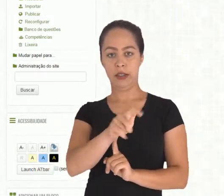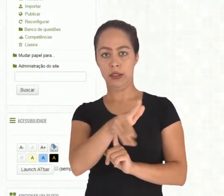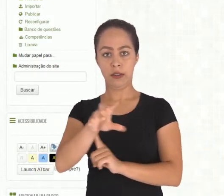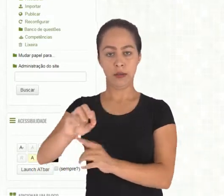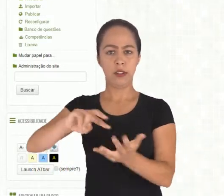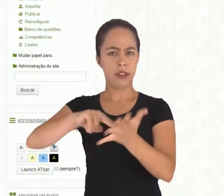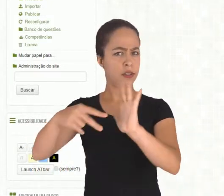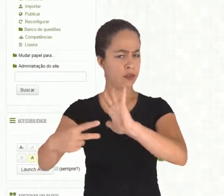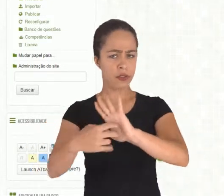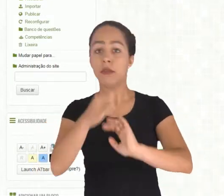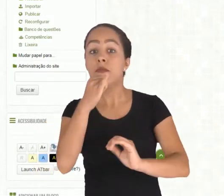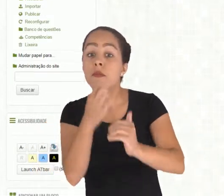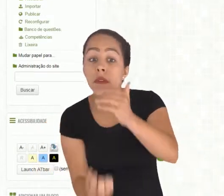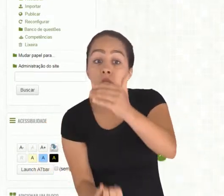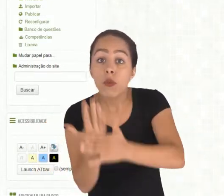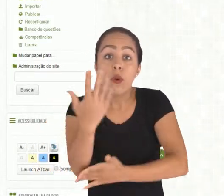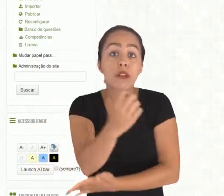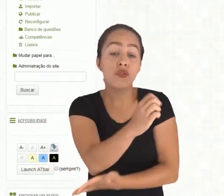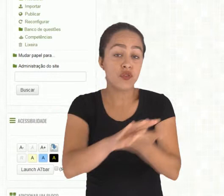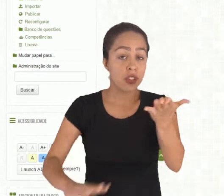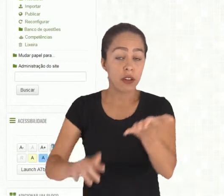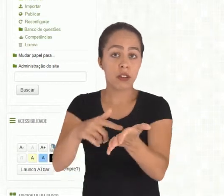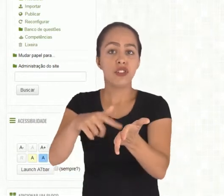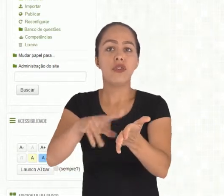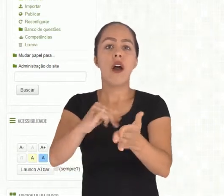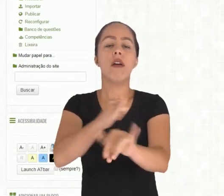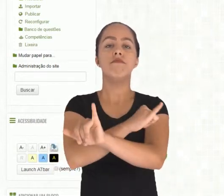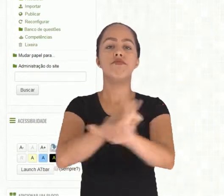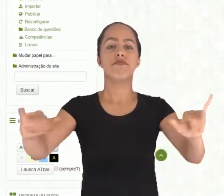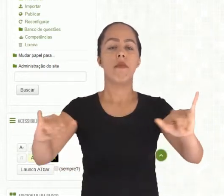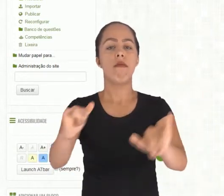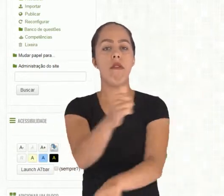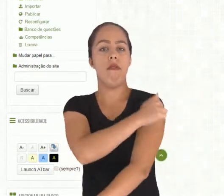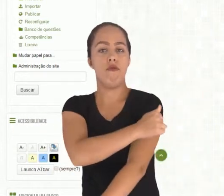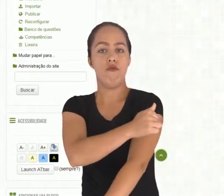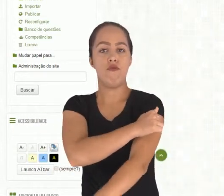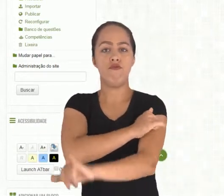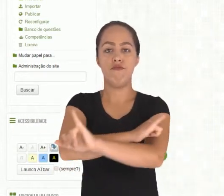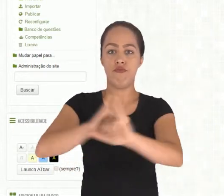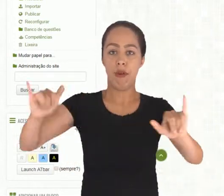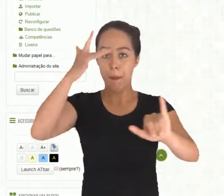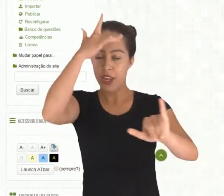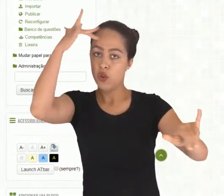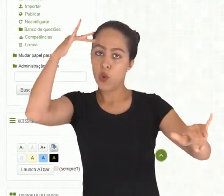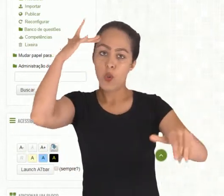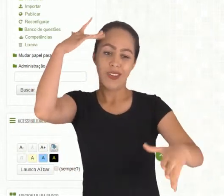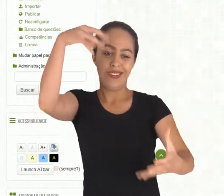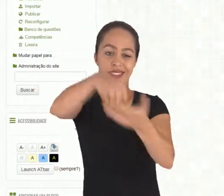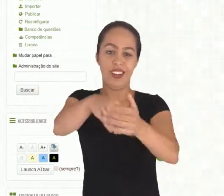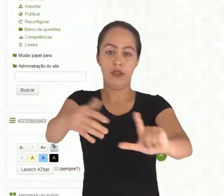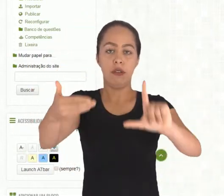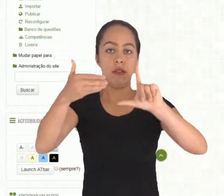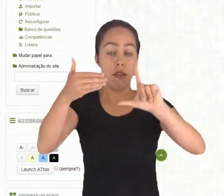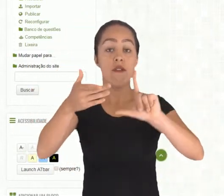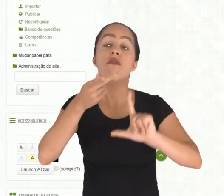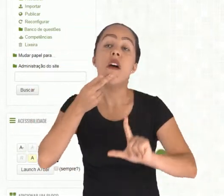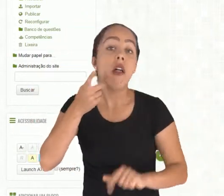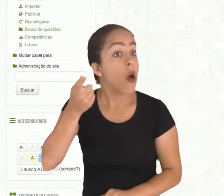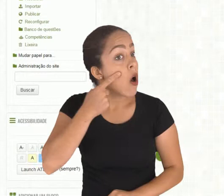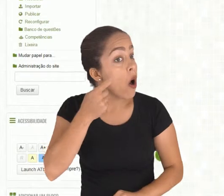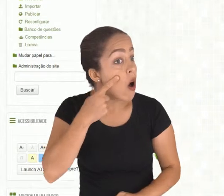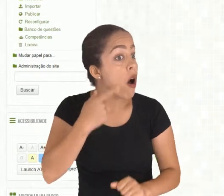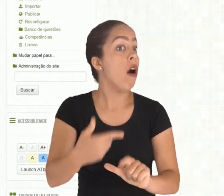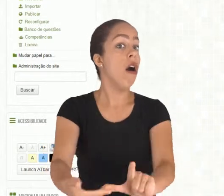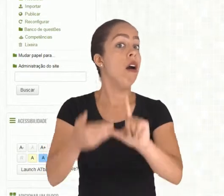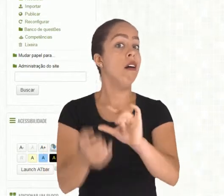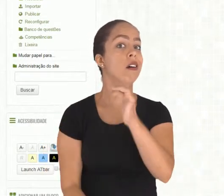você cria atividade ele vai mandar uma notificação para os integrantes da sala dizendo que webb conferência foi